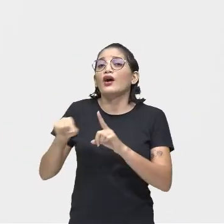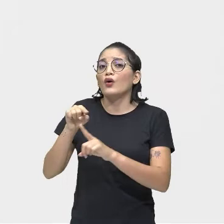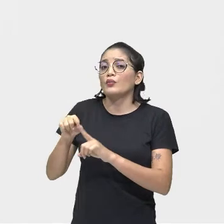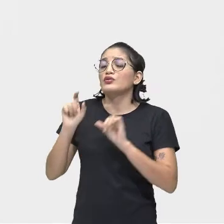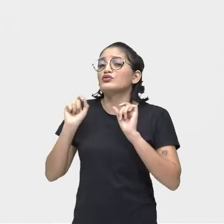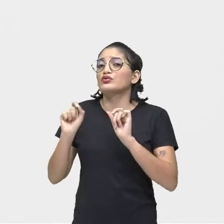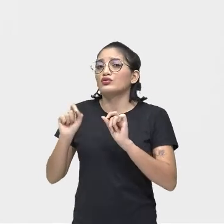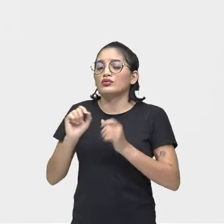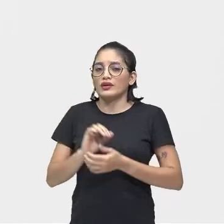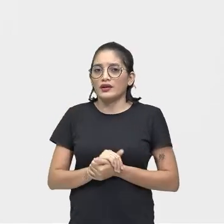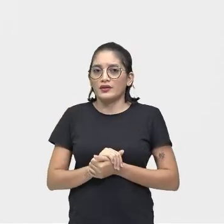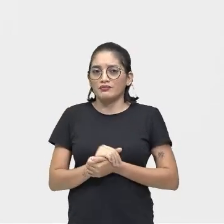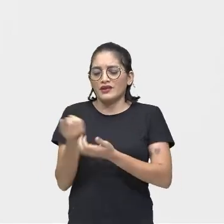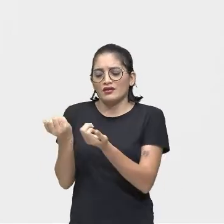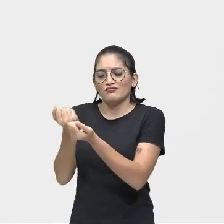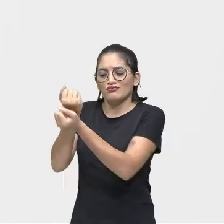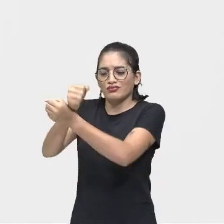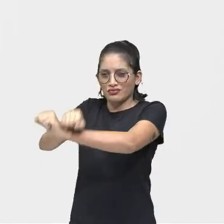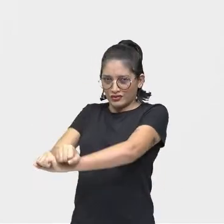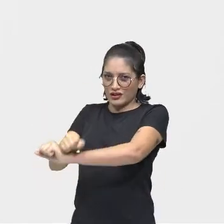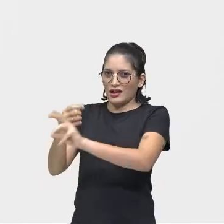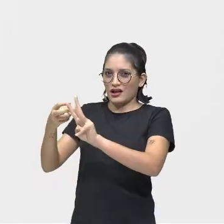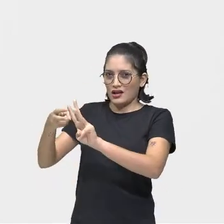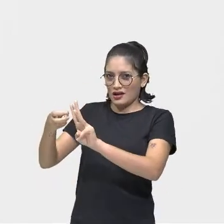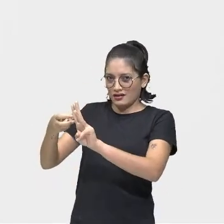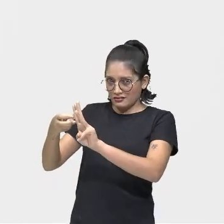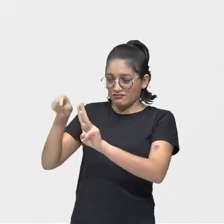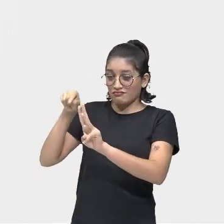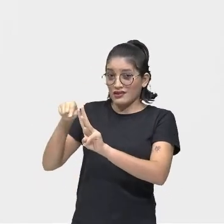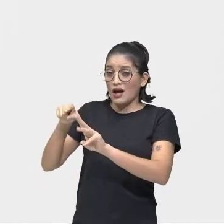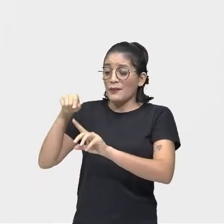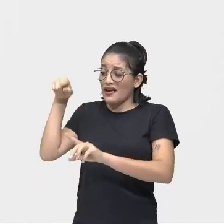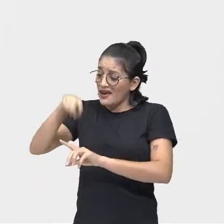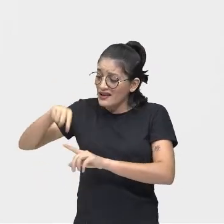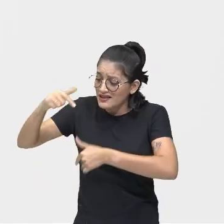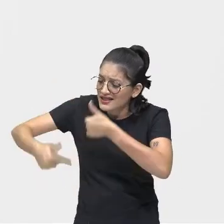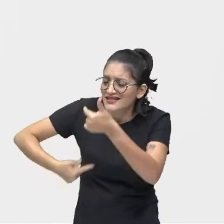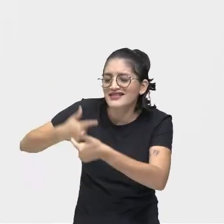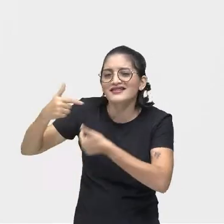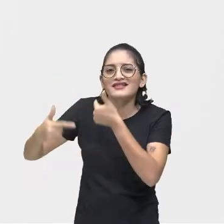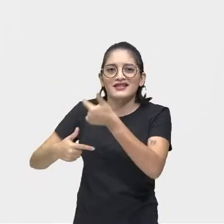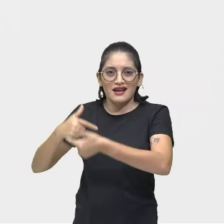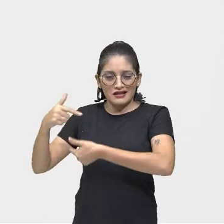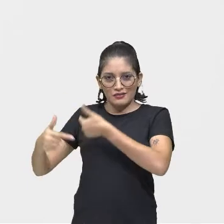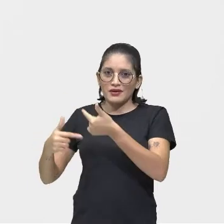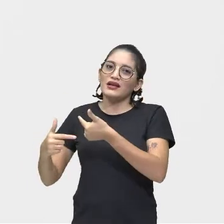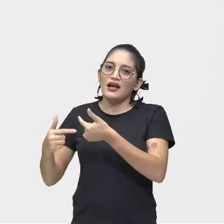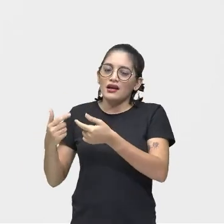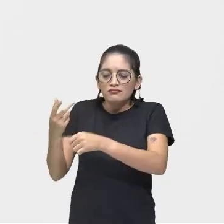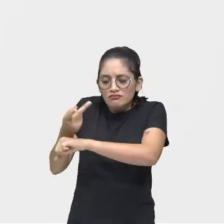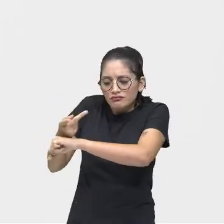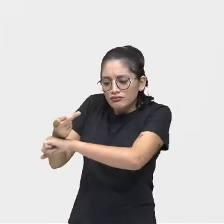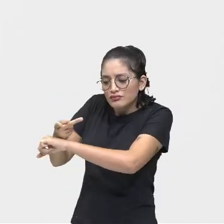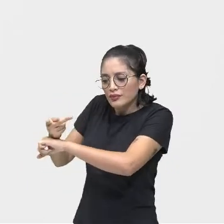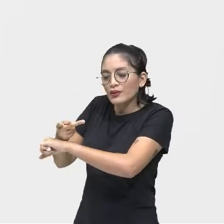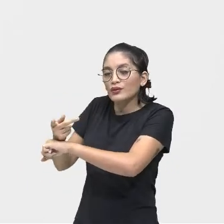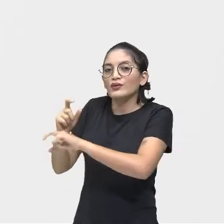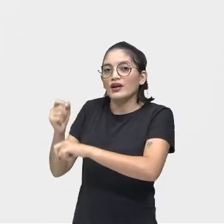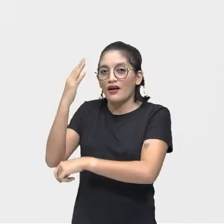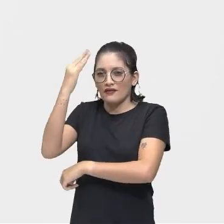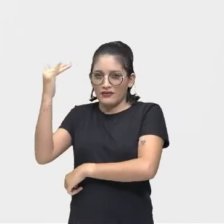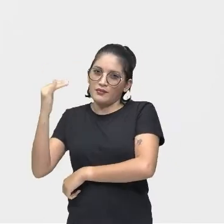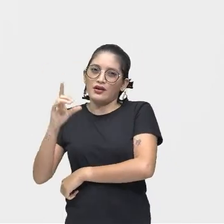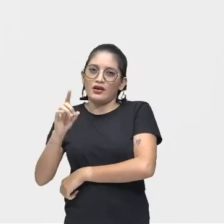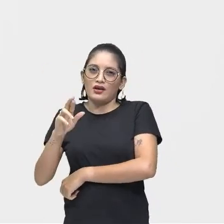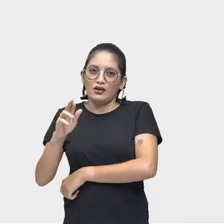indígenas era escravizá-lo para fazer com que eles trabalhassem na exploração das famosas